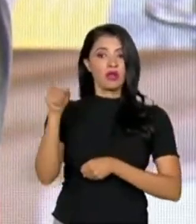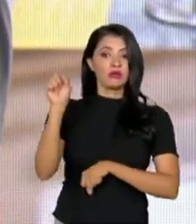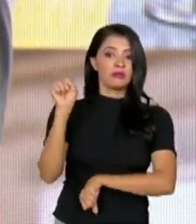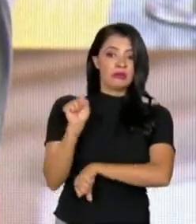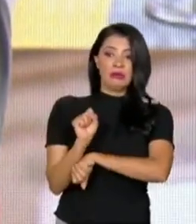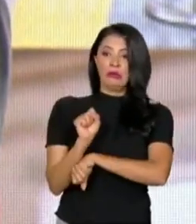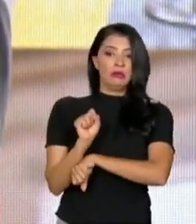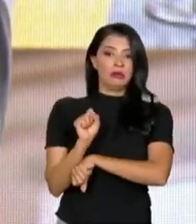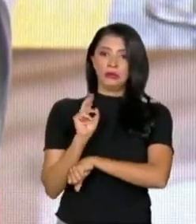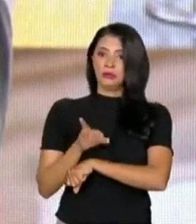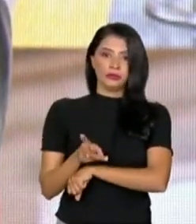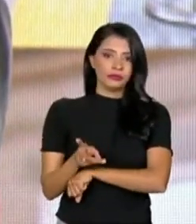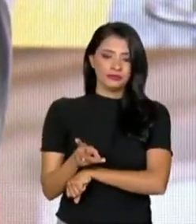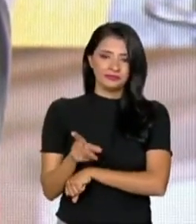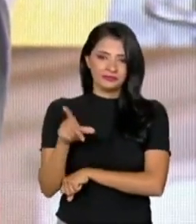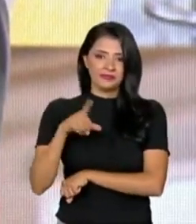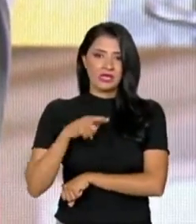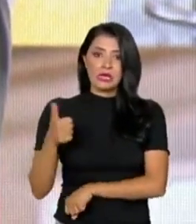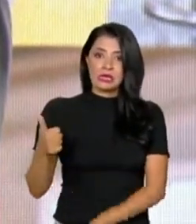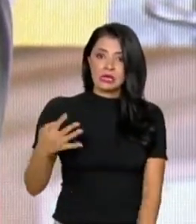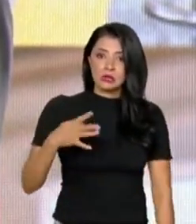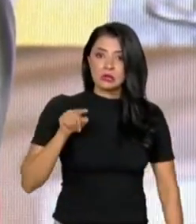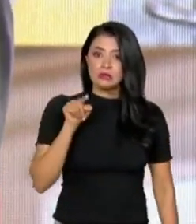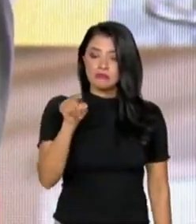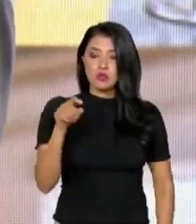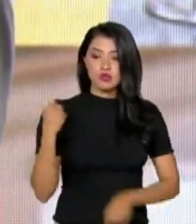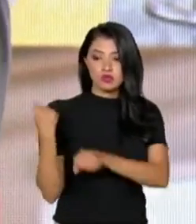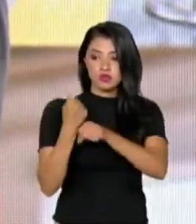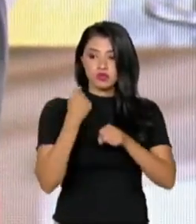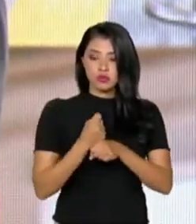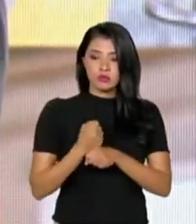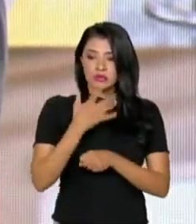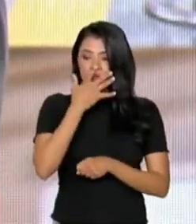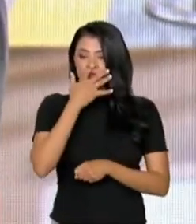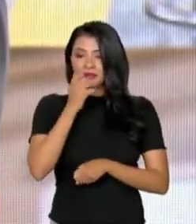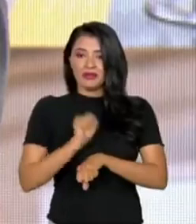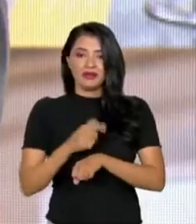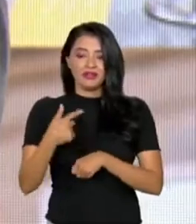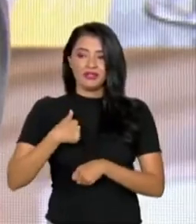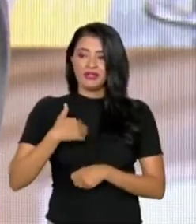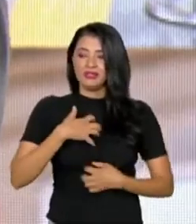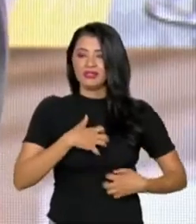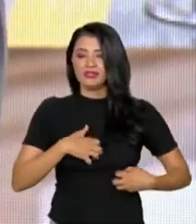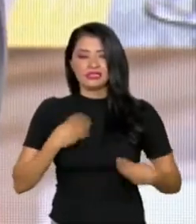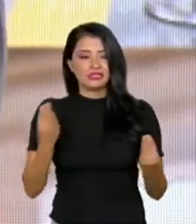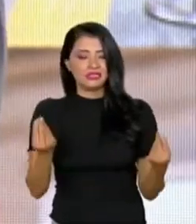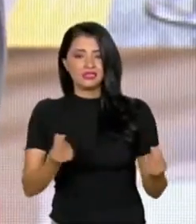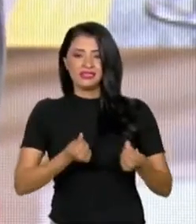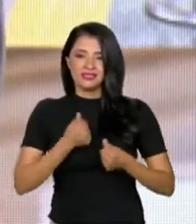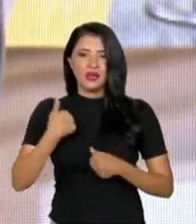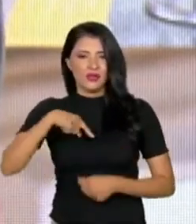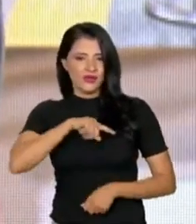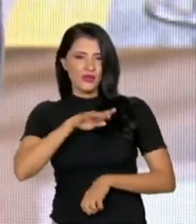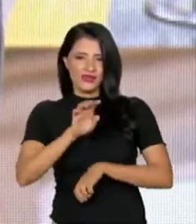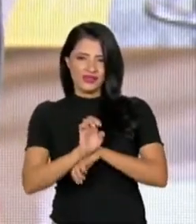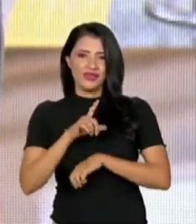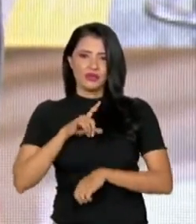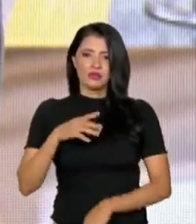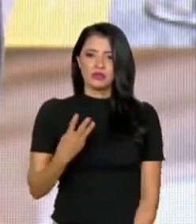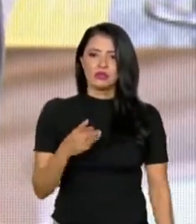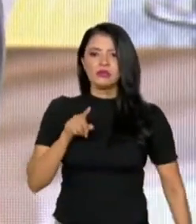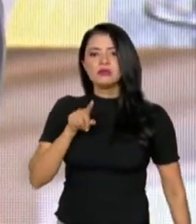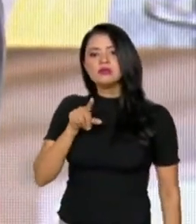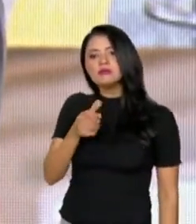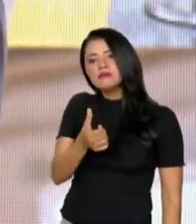inacabadas. 14 mil obras inacabadas que muito me incomodavam. O nosso Estado, das